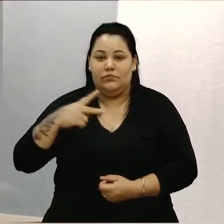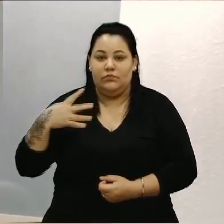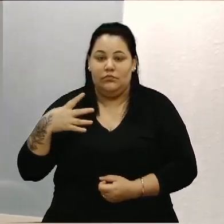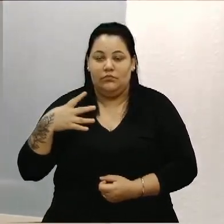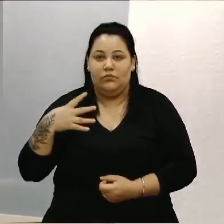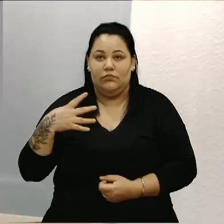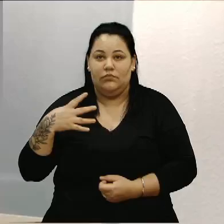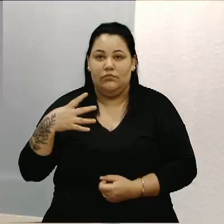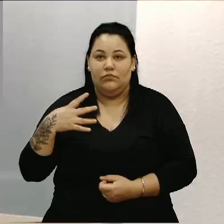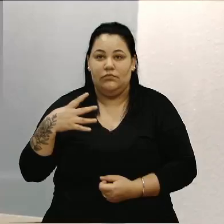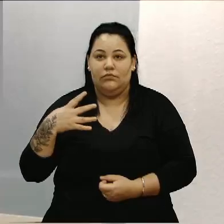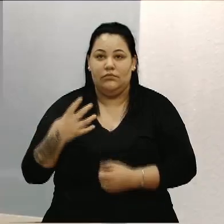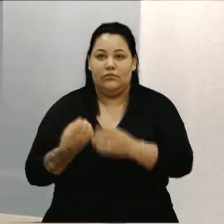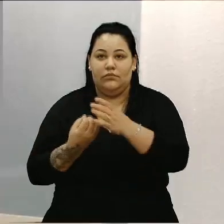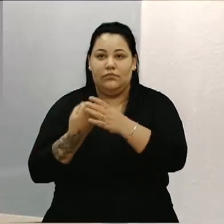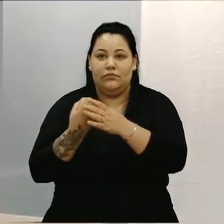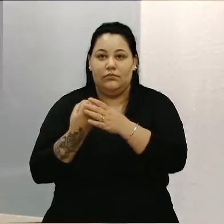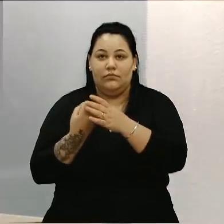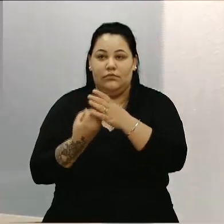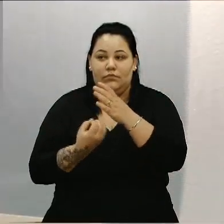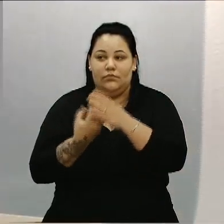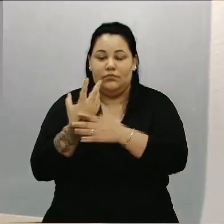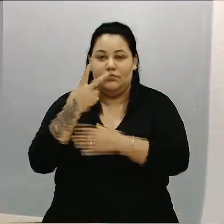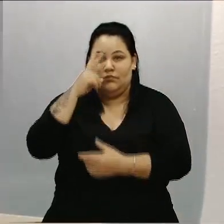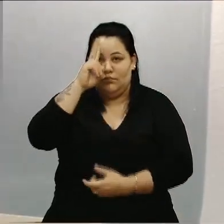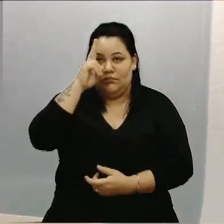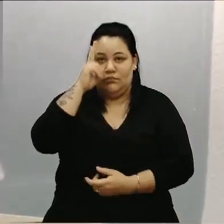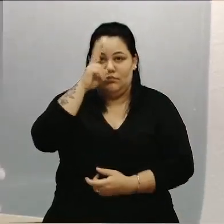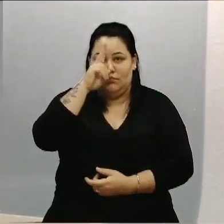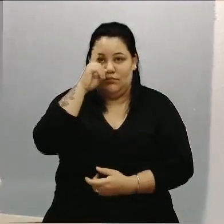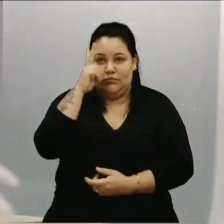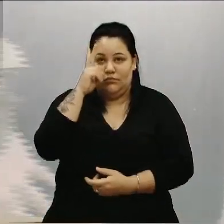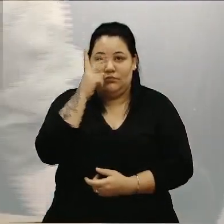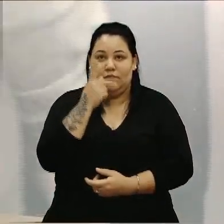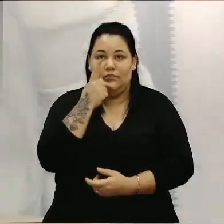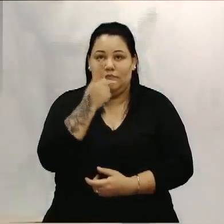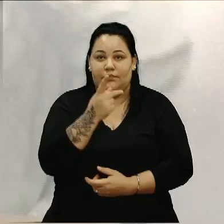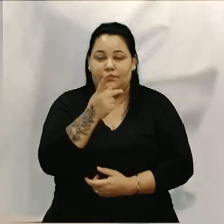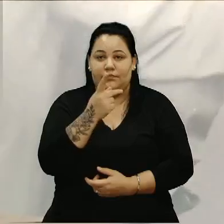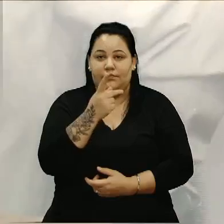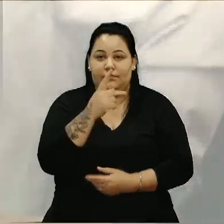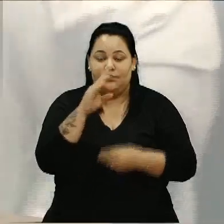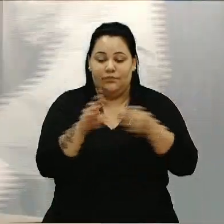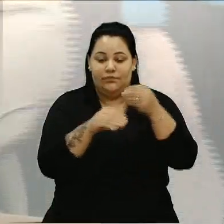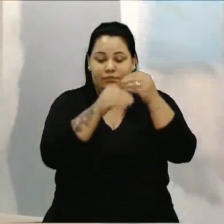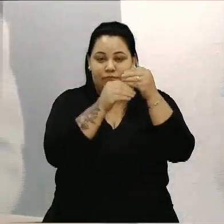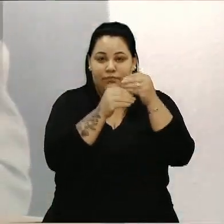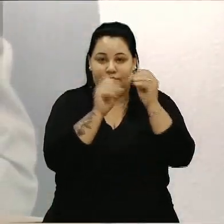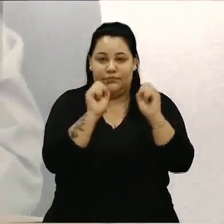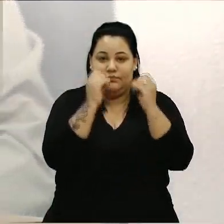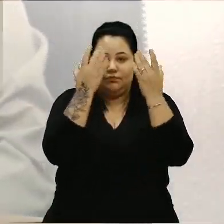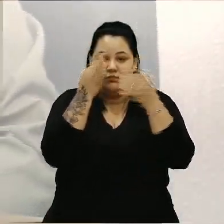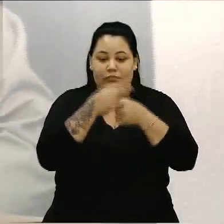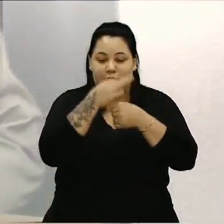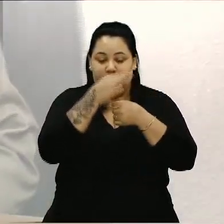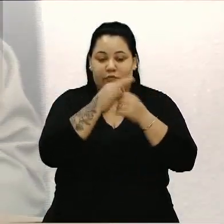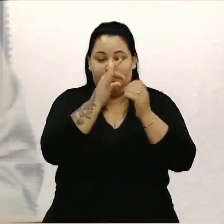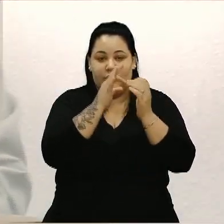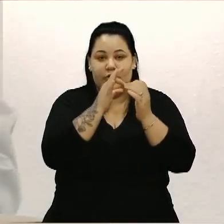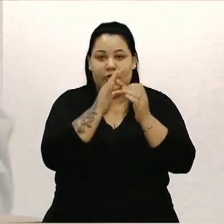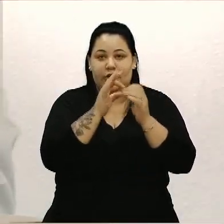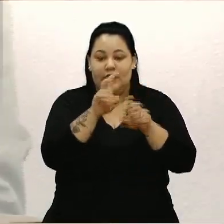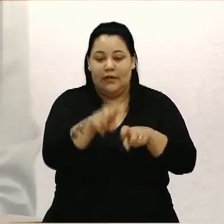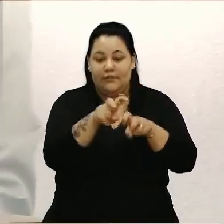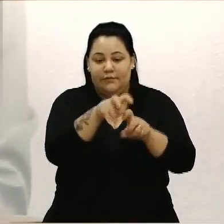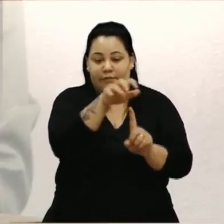33/2024, de autoria do vereador Velocino Ex, que inclui a Festa Nacional da Uva e a Feira Agroindustrial no calendário oficial de eventos